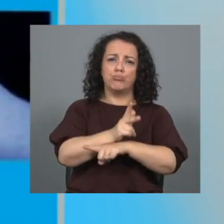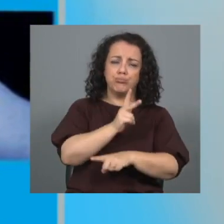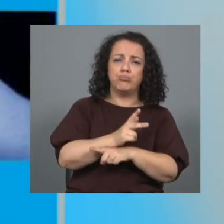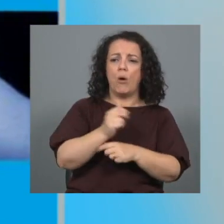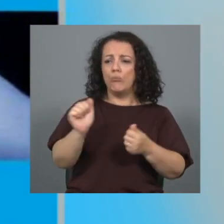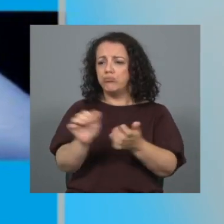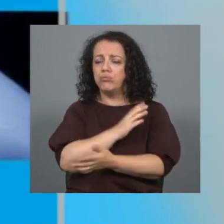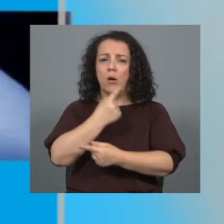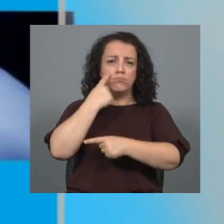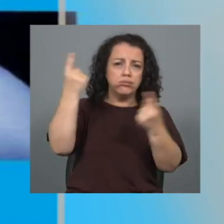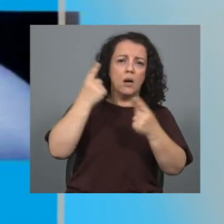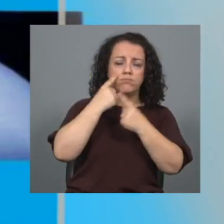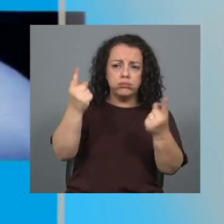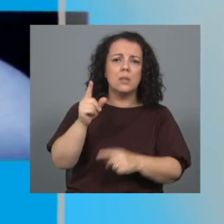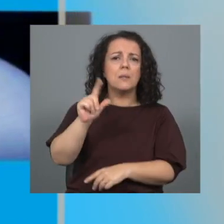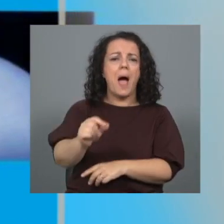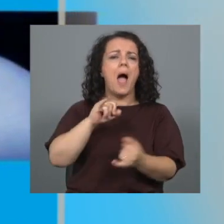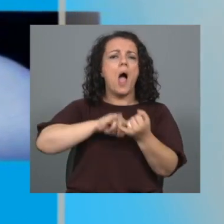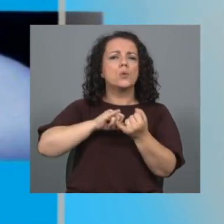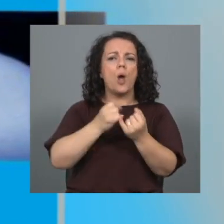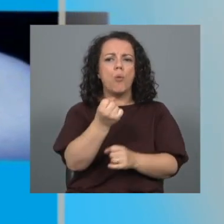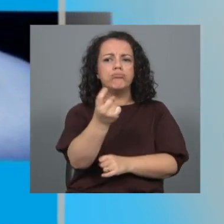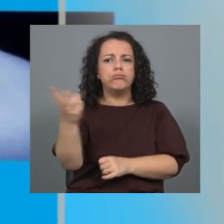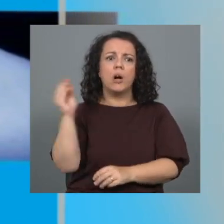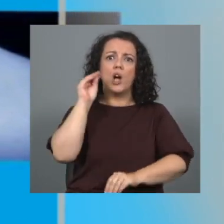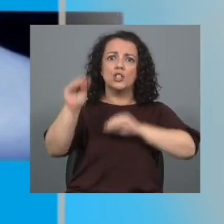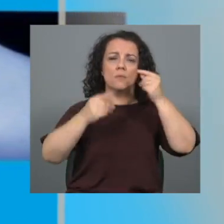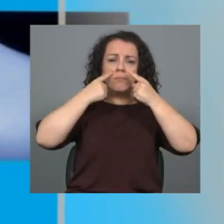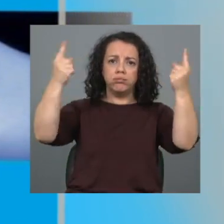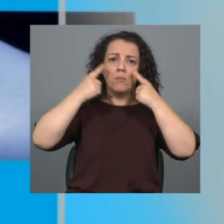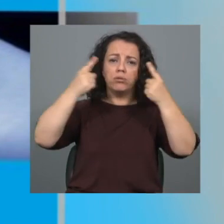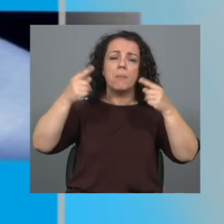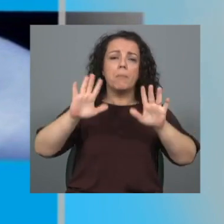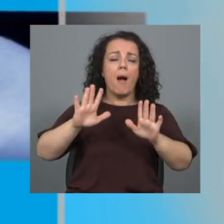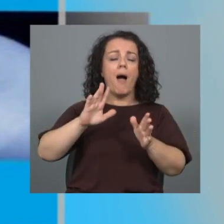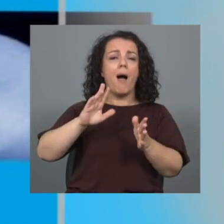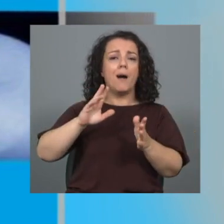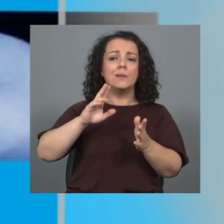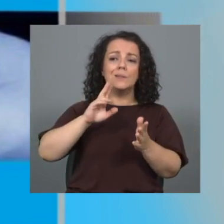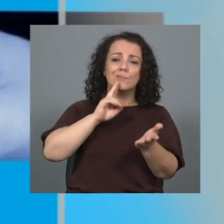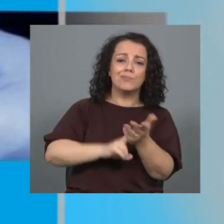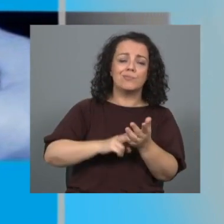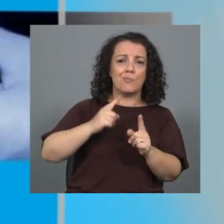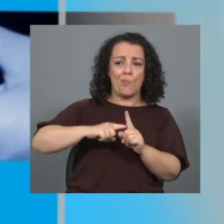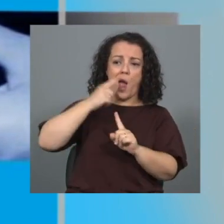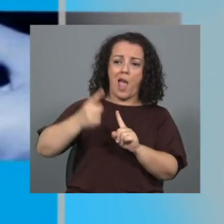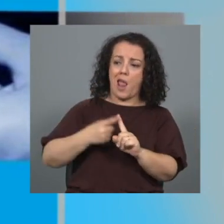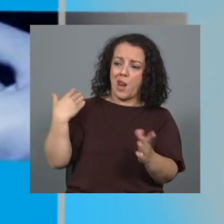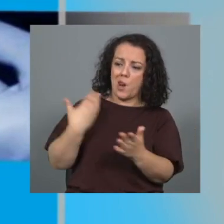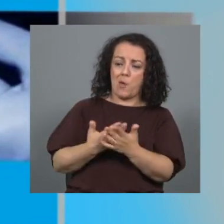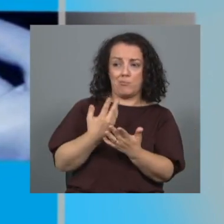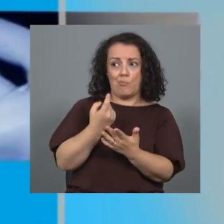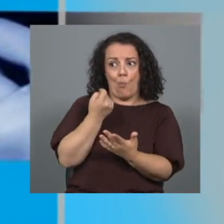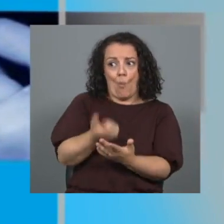de associações, mas que durante este ano e quase meio,